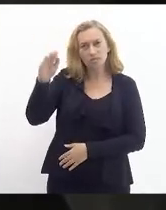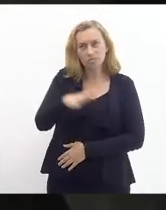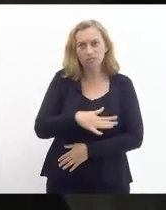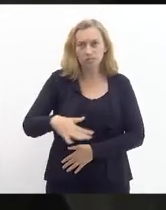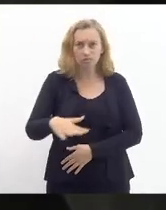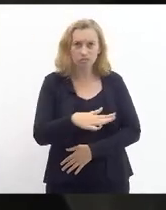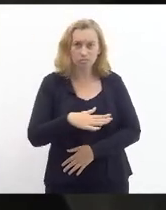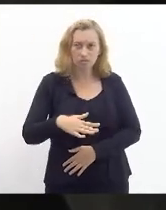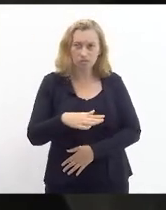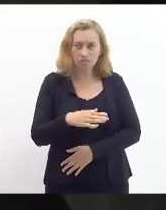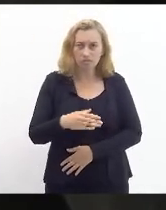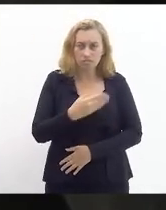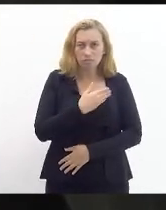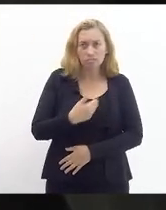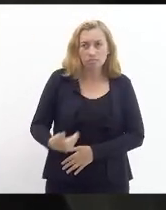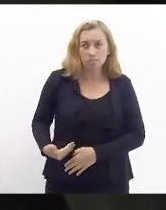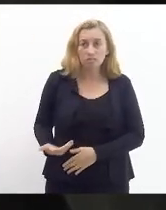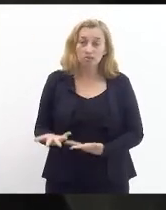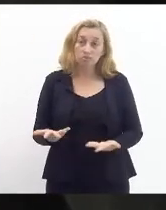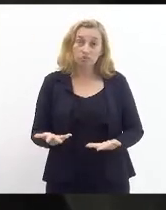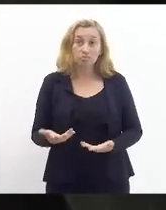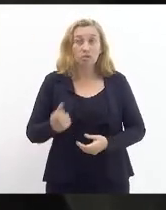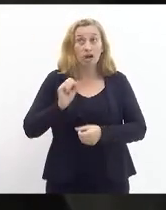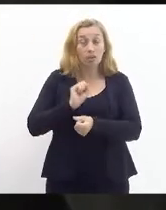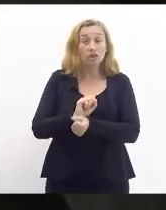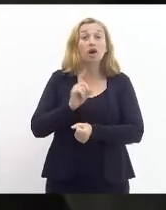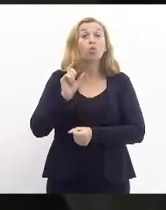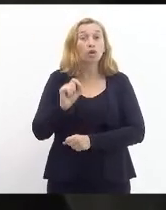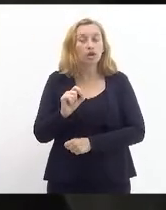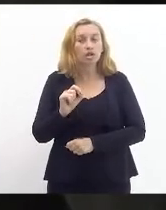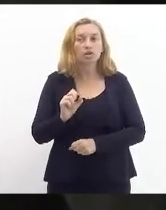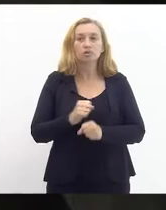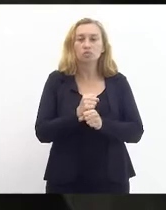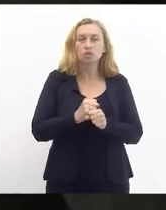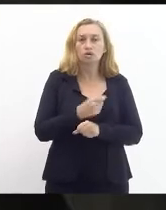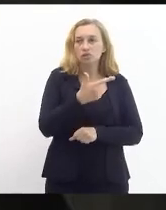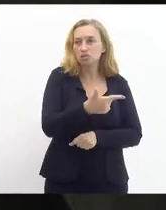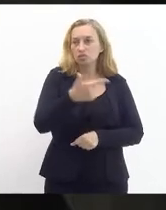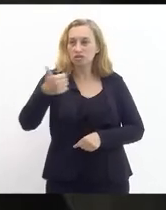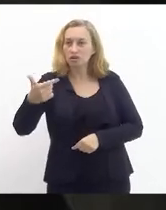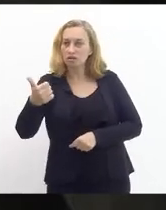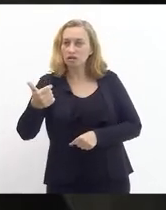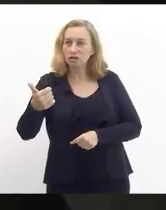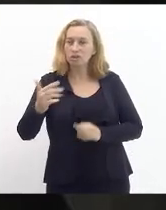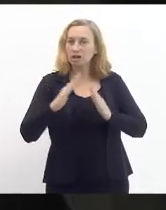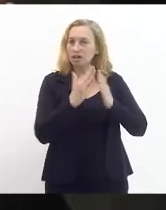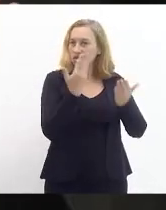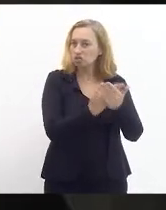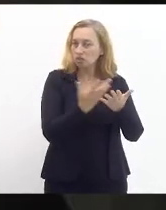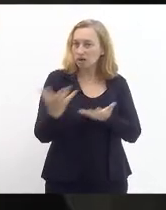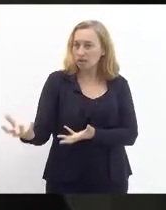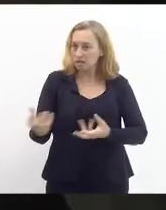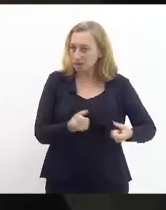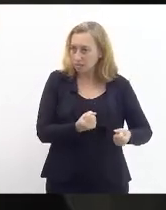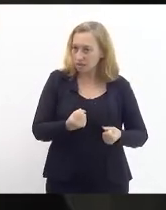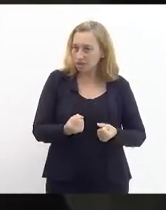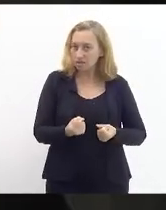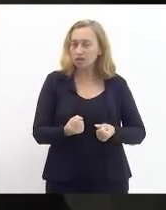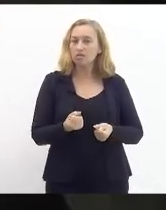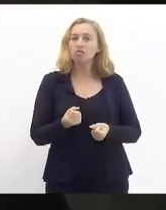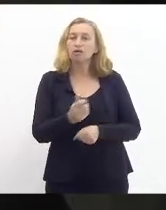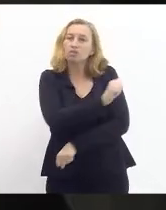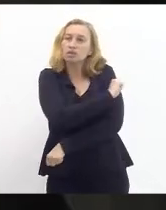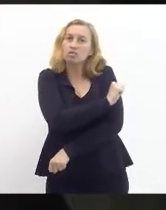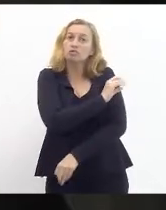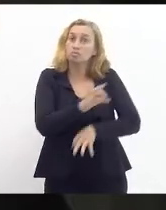públicas era de se esperar que um ano 2022 a gente receber esses alunos completamente preparados é um